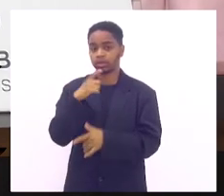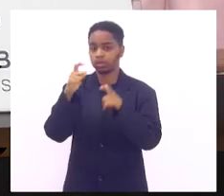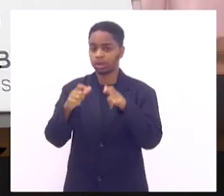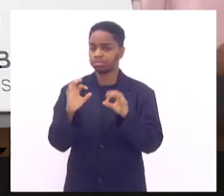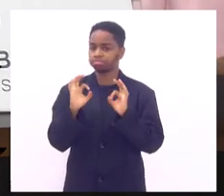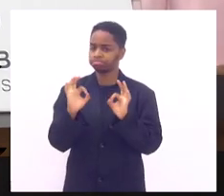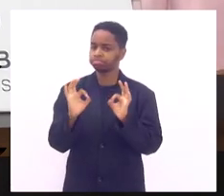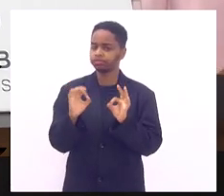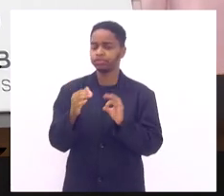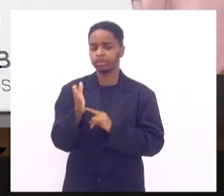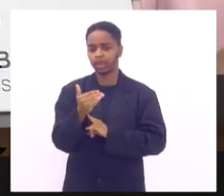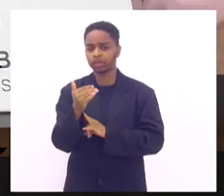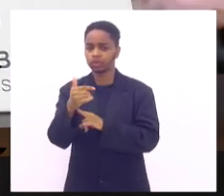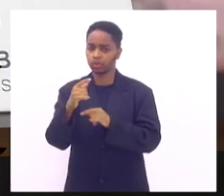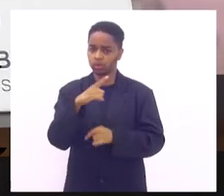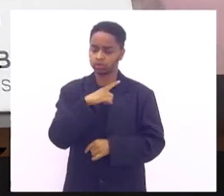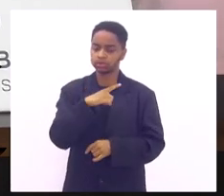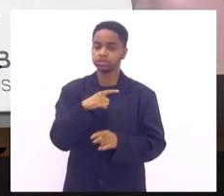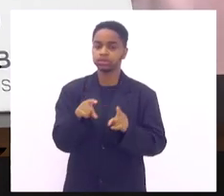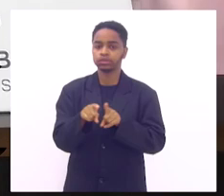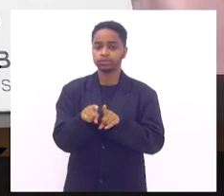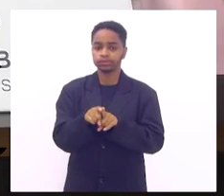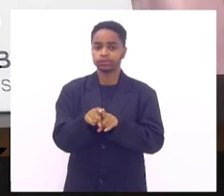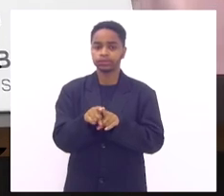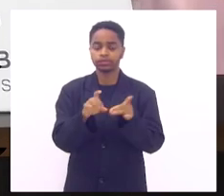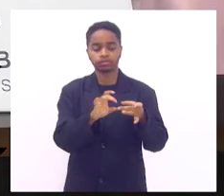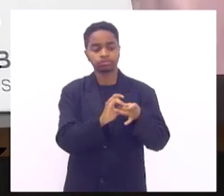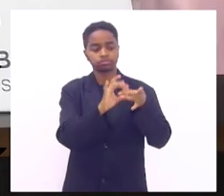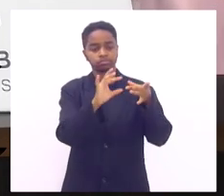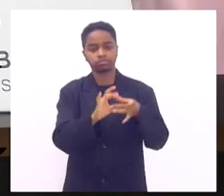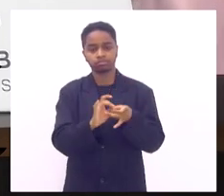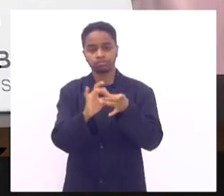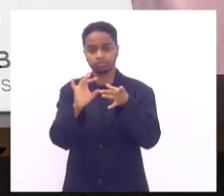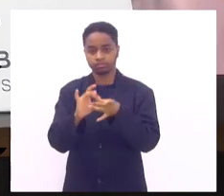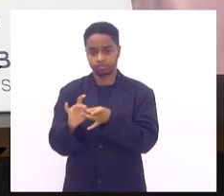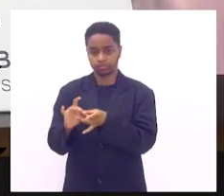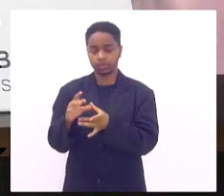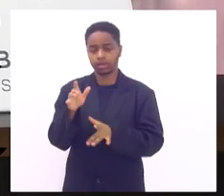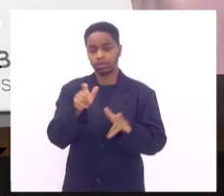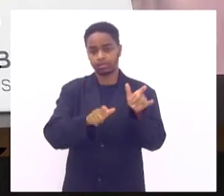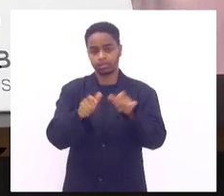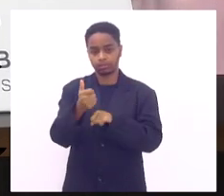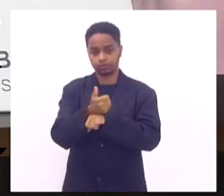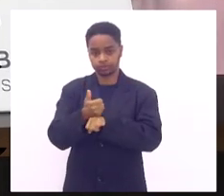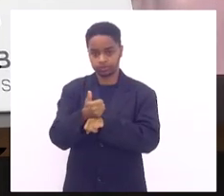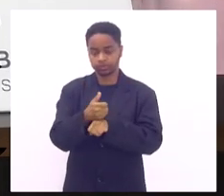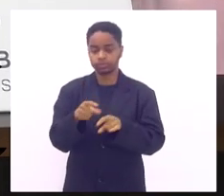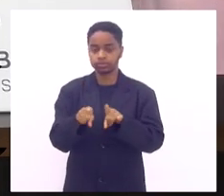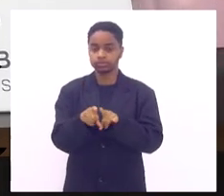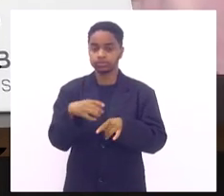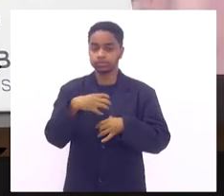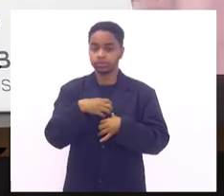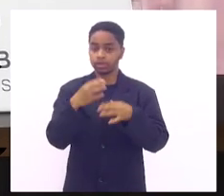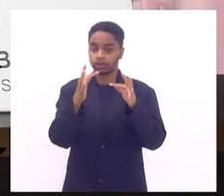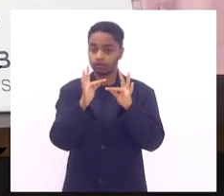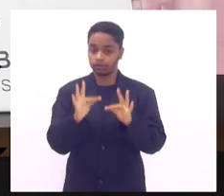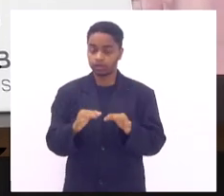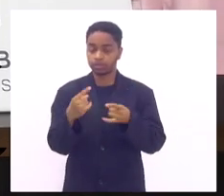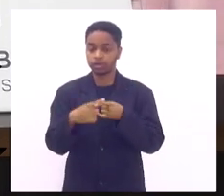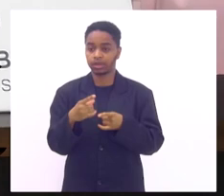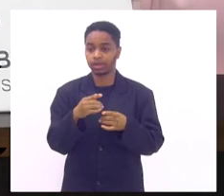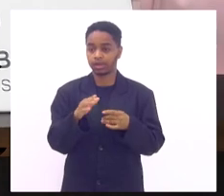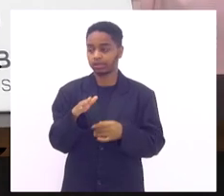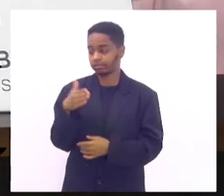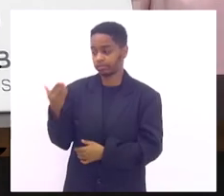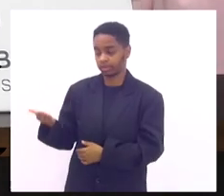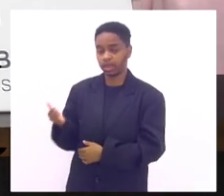ponta, tecnologia de ponta e a disposição do contabilista. Fico muito feliz de ter a Yasmin aqui do meu lado,